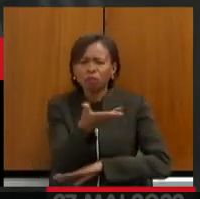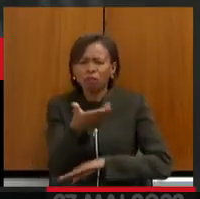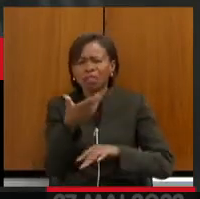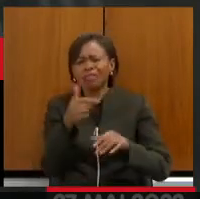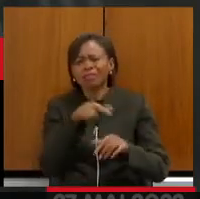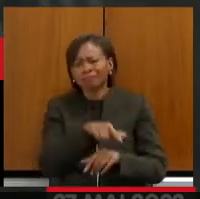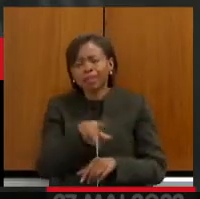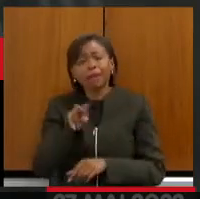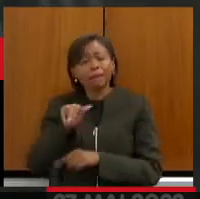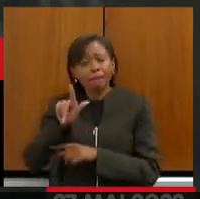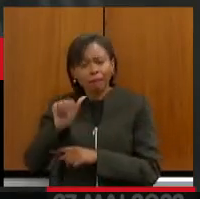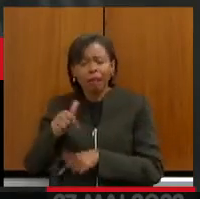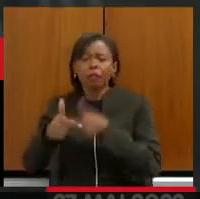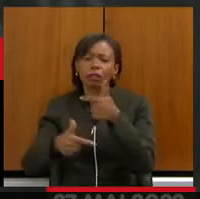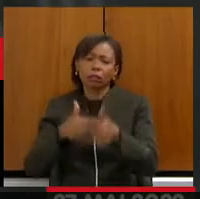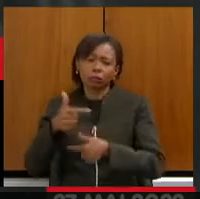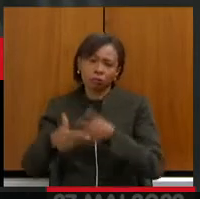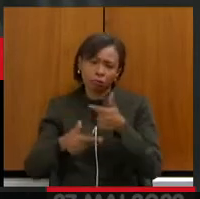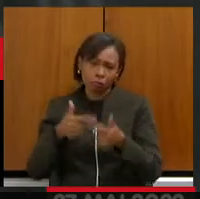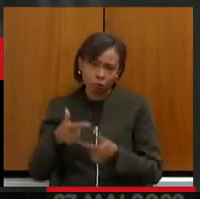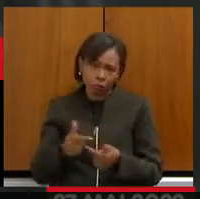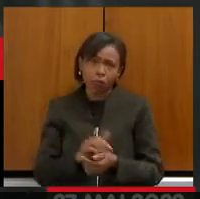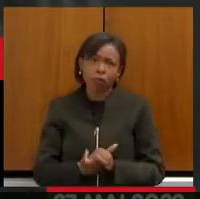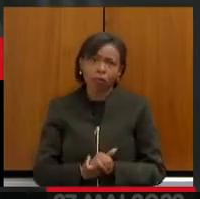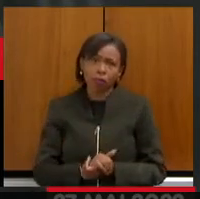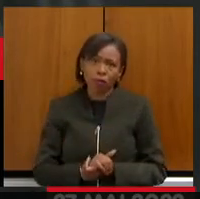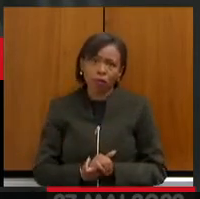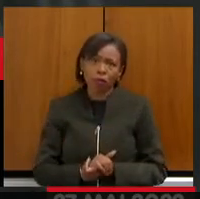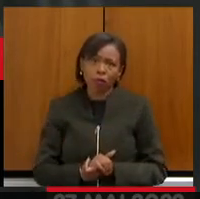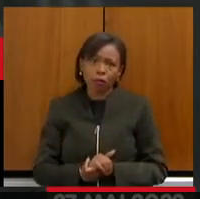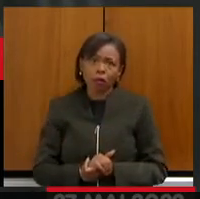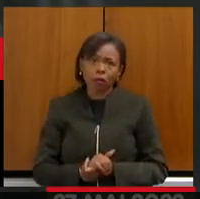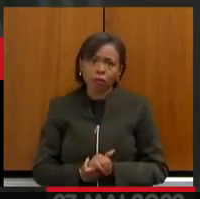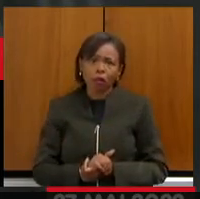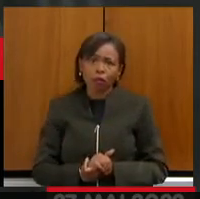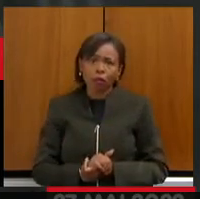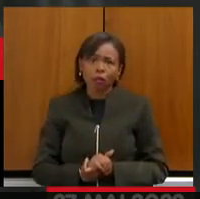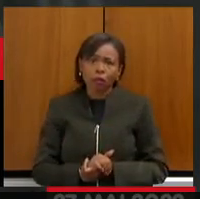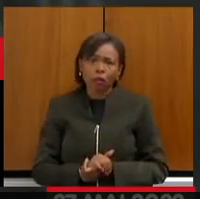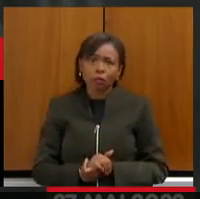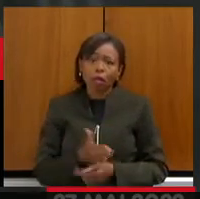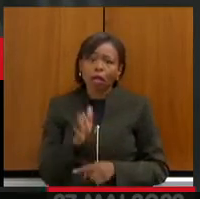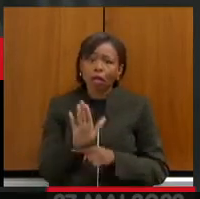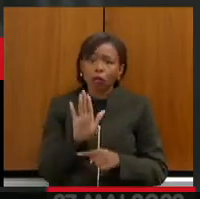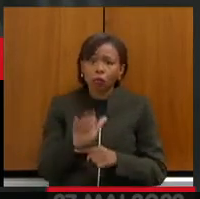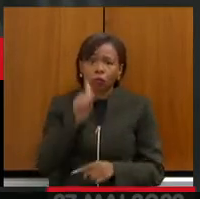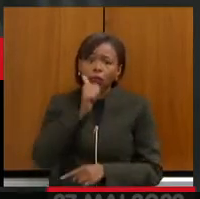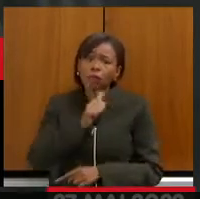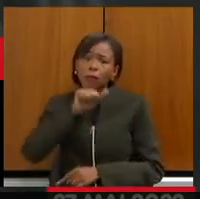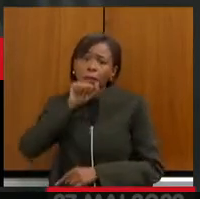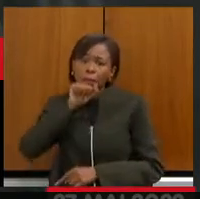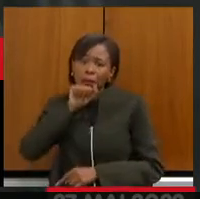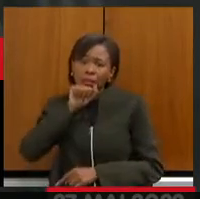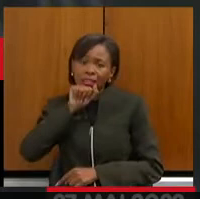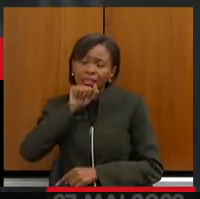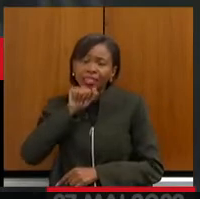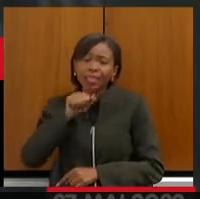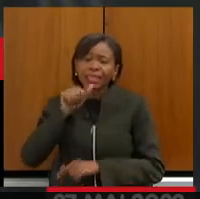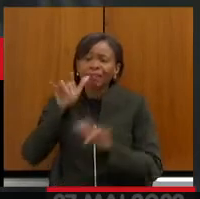maternidade capacidade capacitadas para receber essas mães que vem e situação de rua é